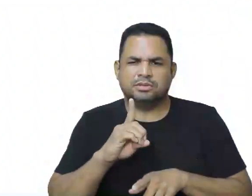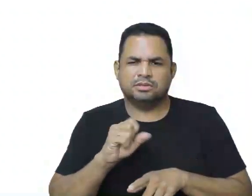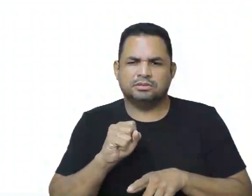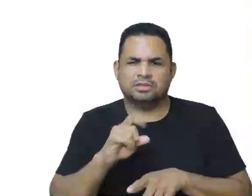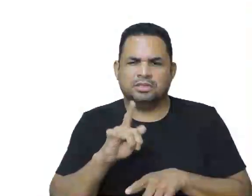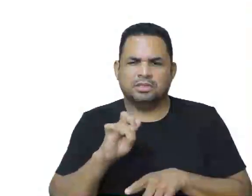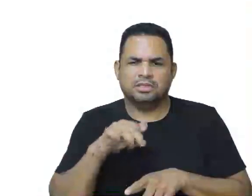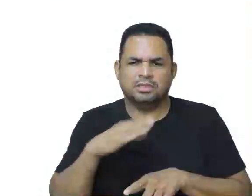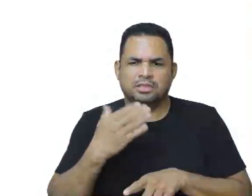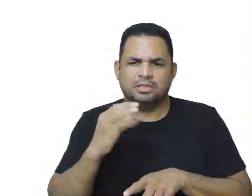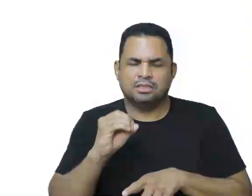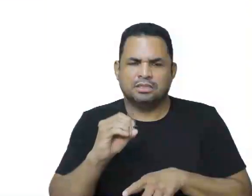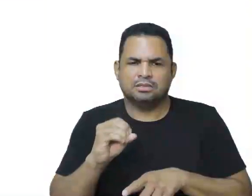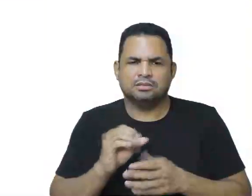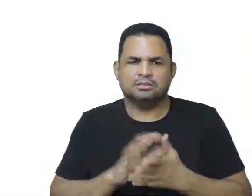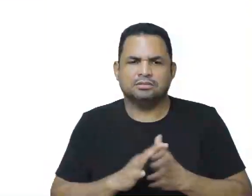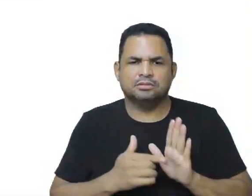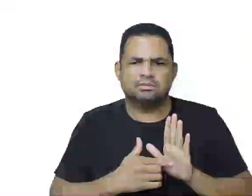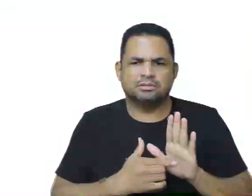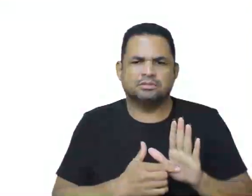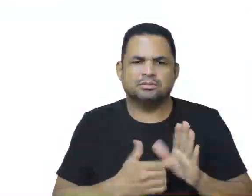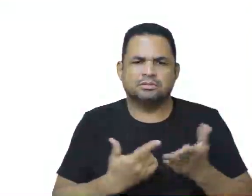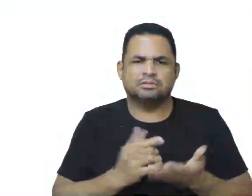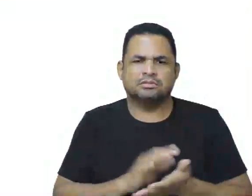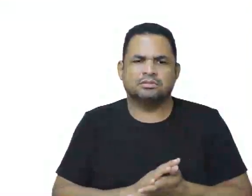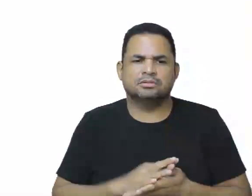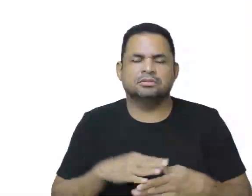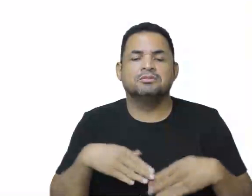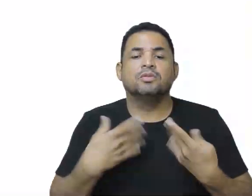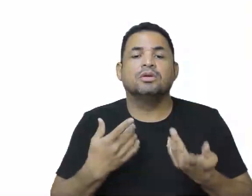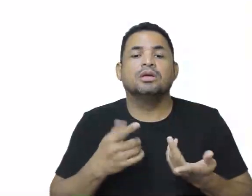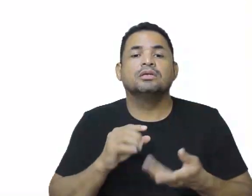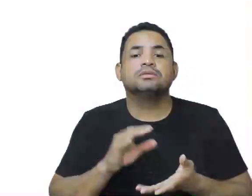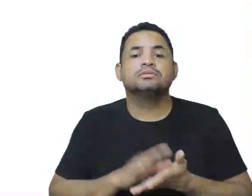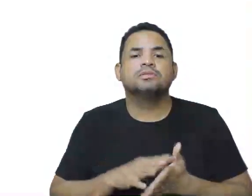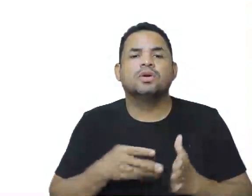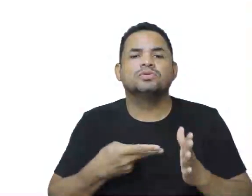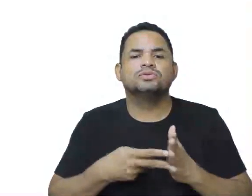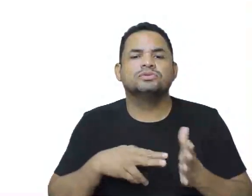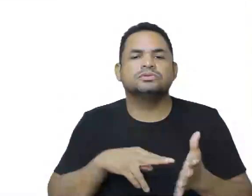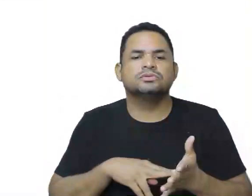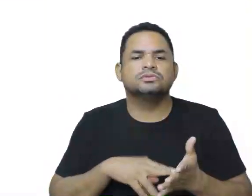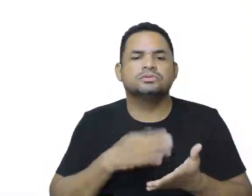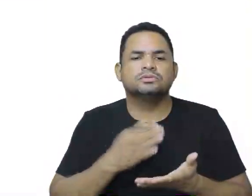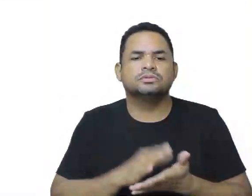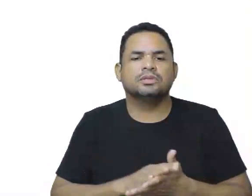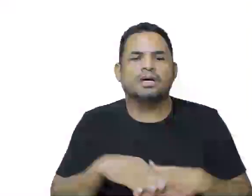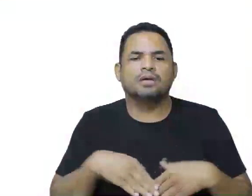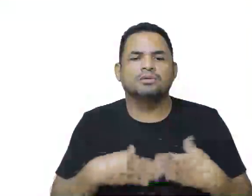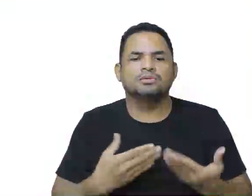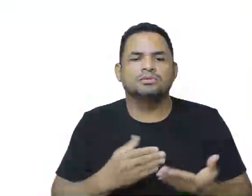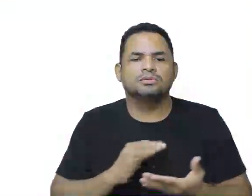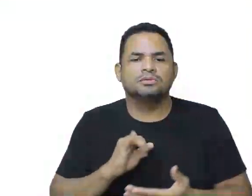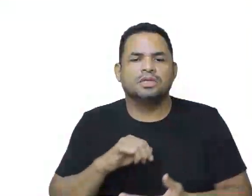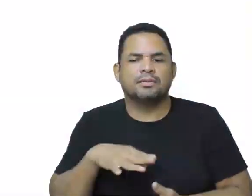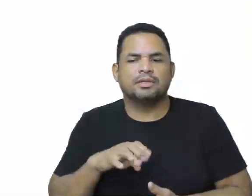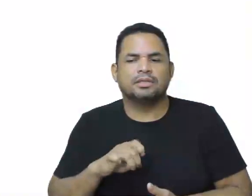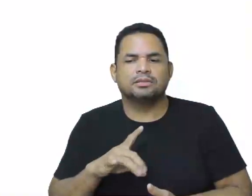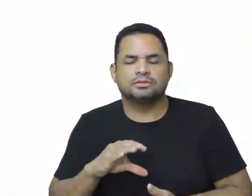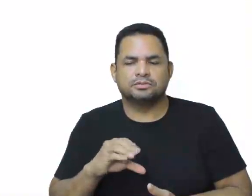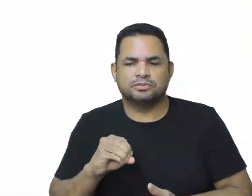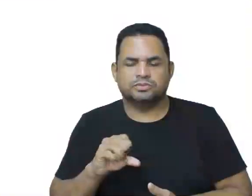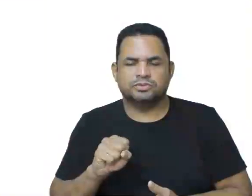desagregação, acima destacados, fazem referência, respectivamente, aos